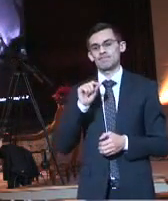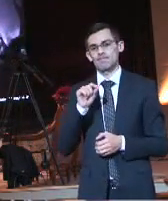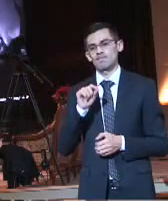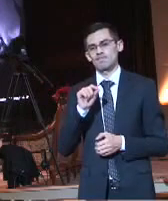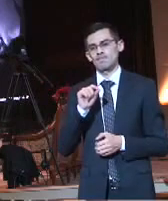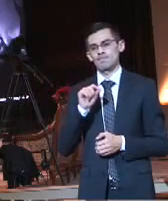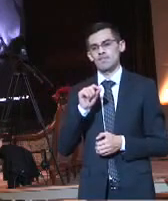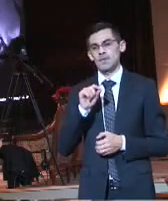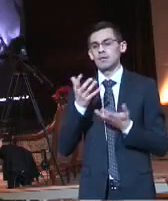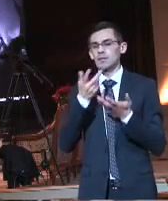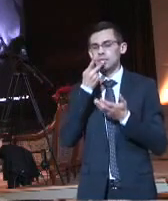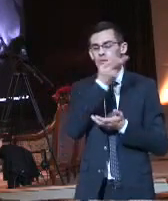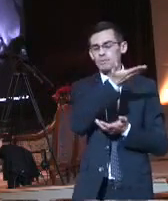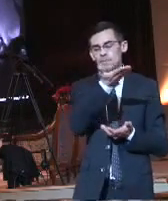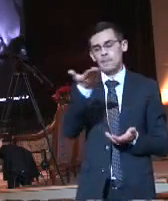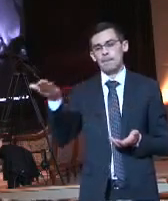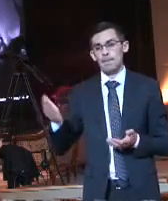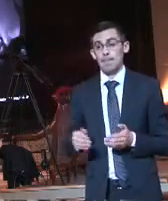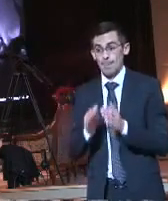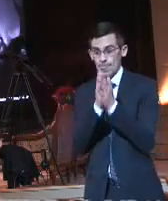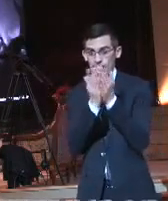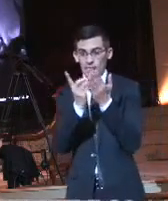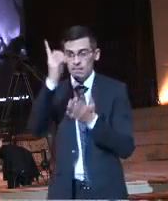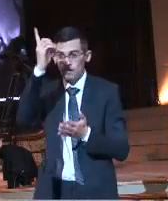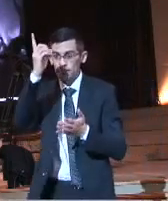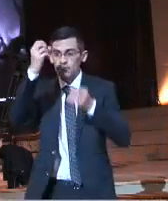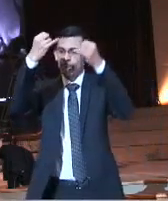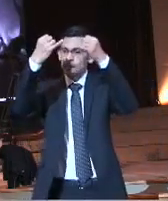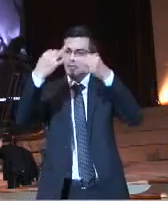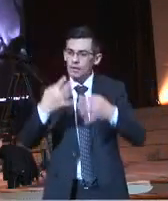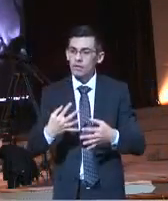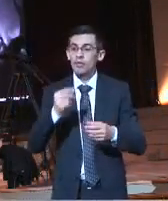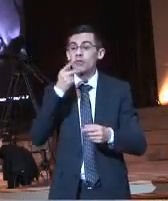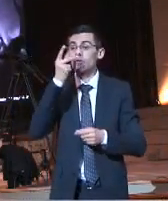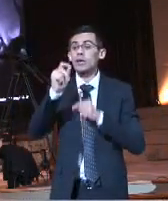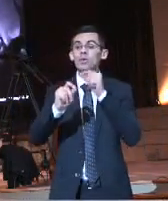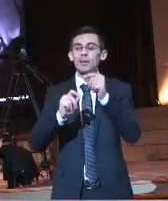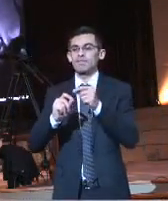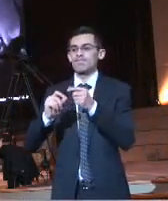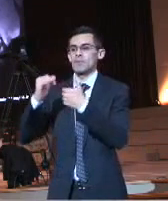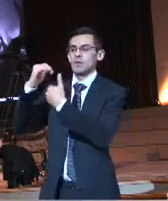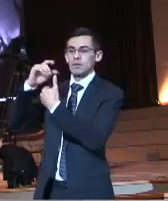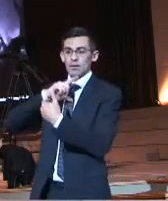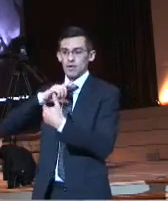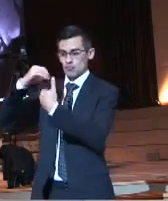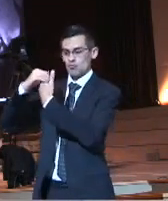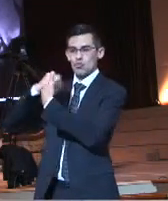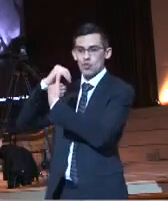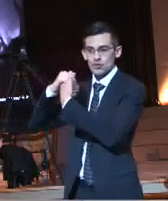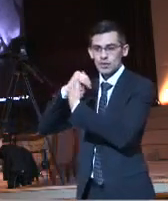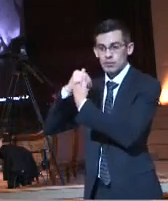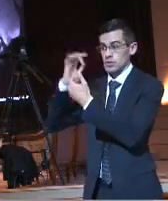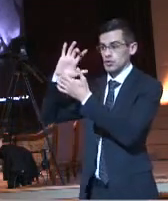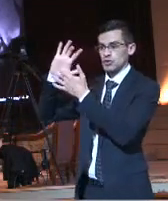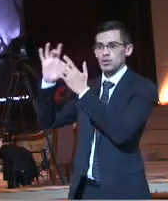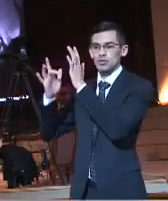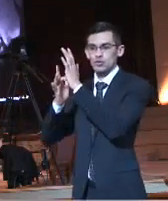Quero dizer para você, a Bíblia diz que nós temos um conselheiro maravilhoso. Jesus é